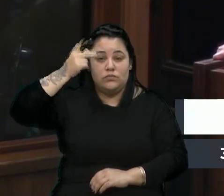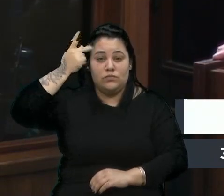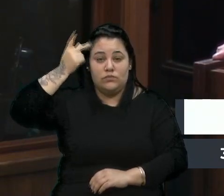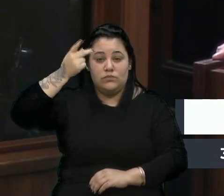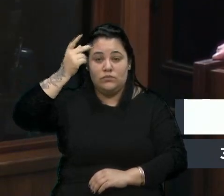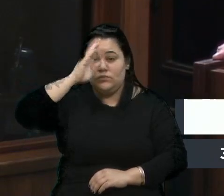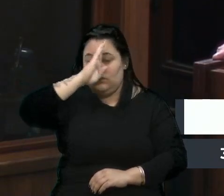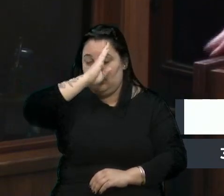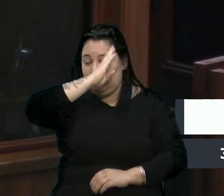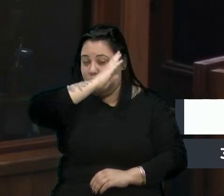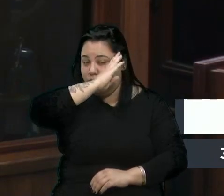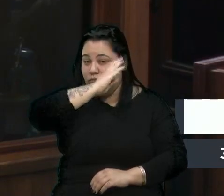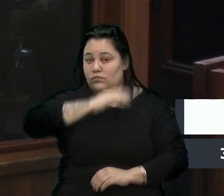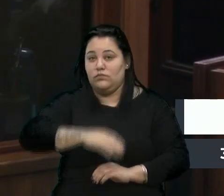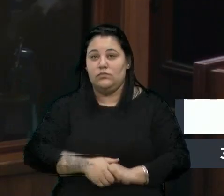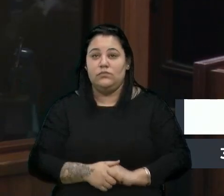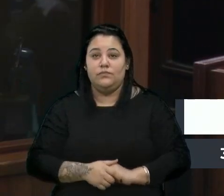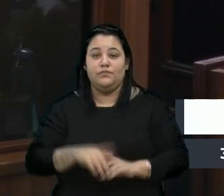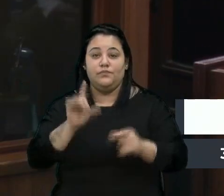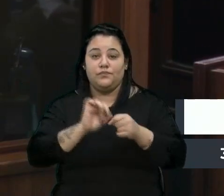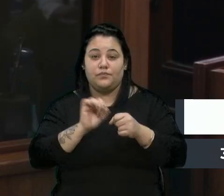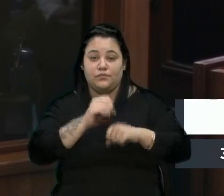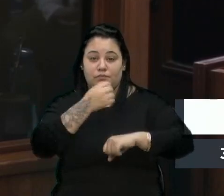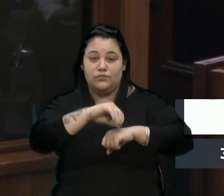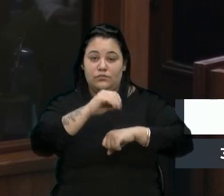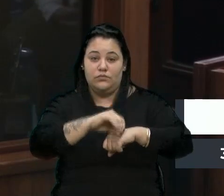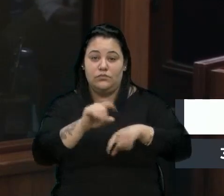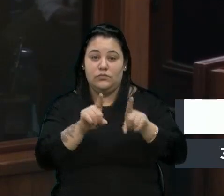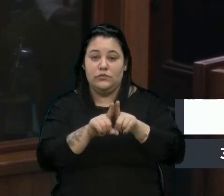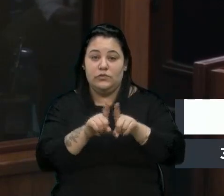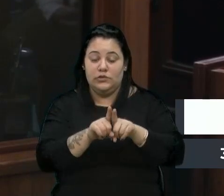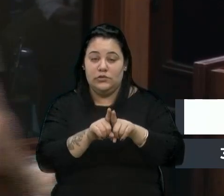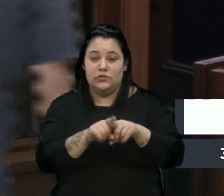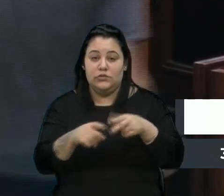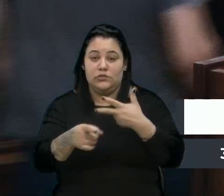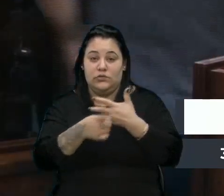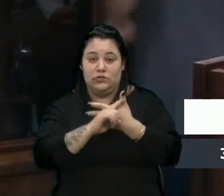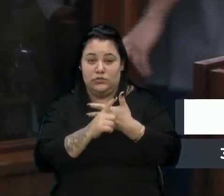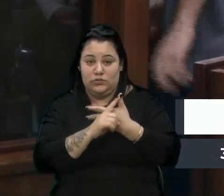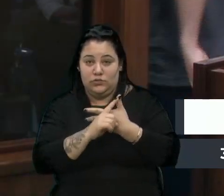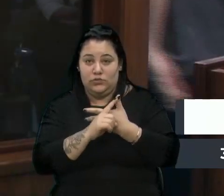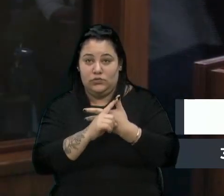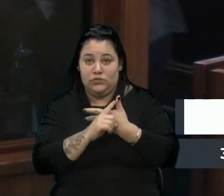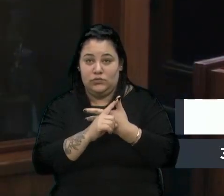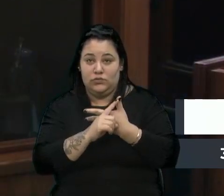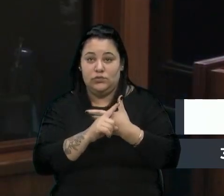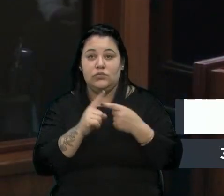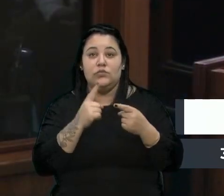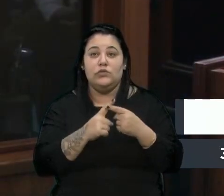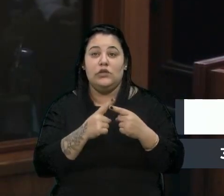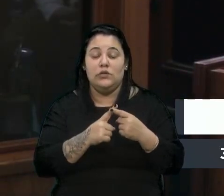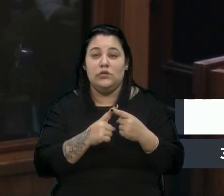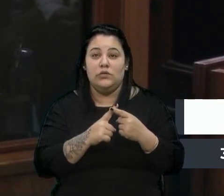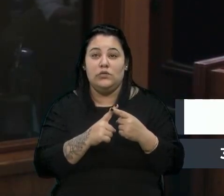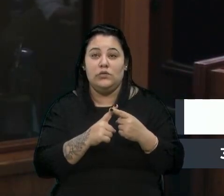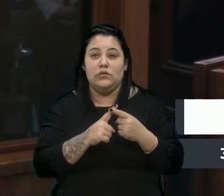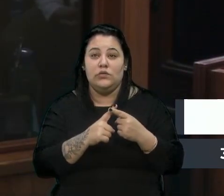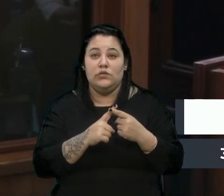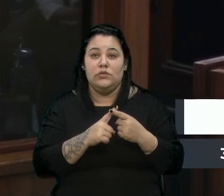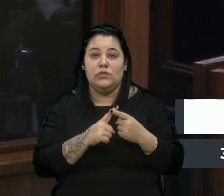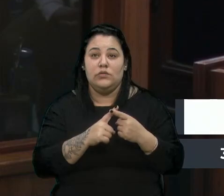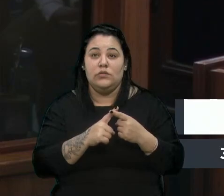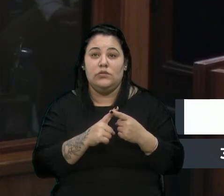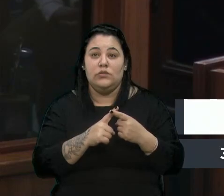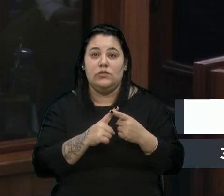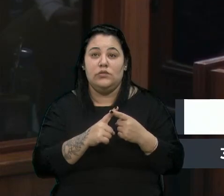Adriano Bressan. Fizemos essa indicação ao Executivo exatamente para poder